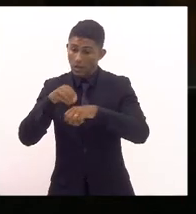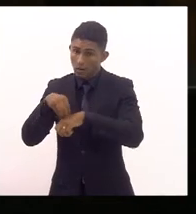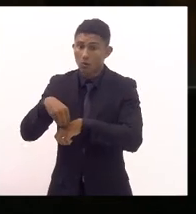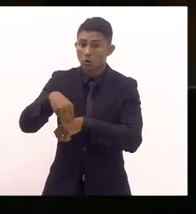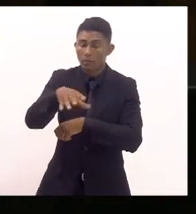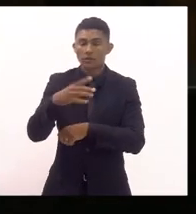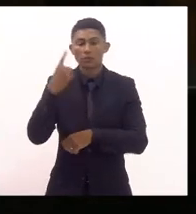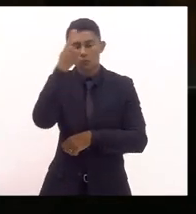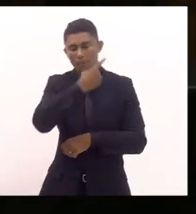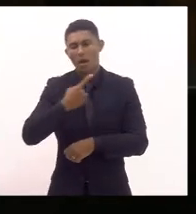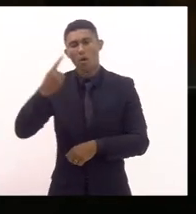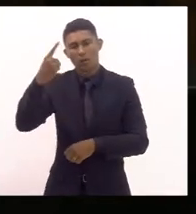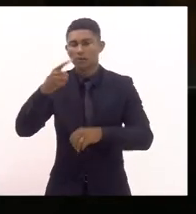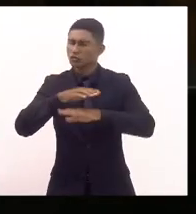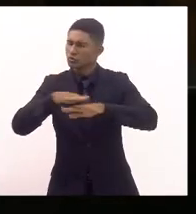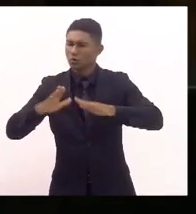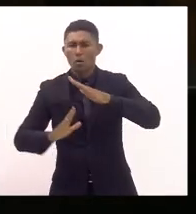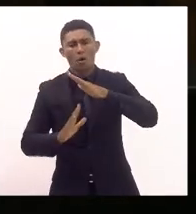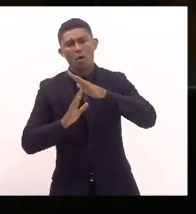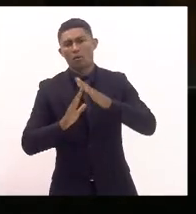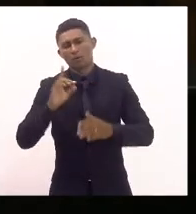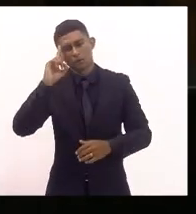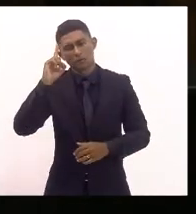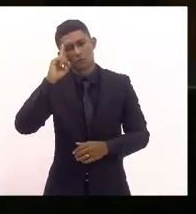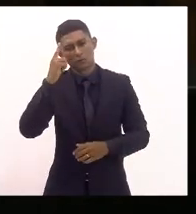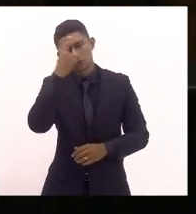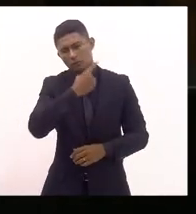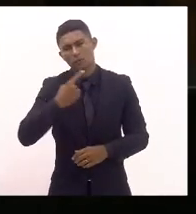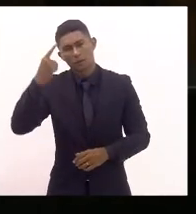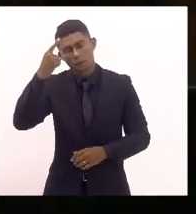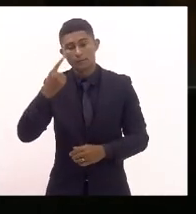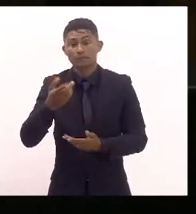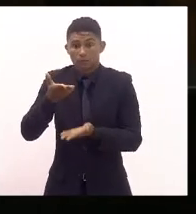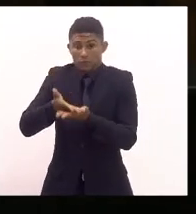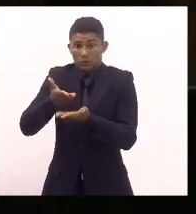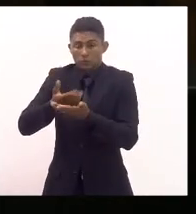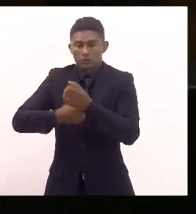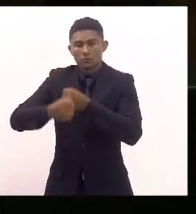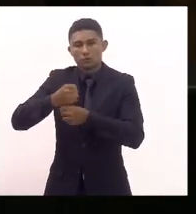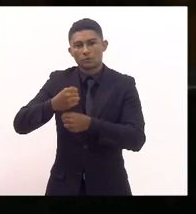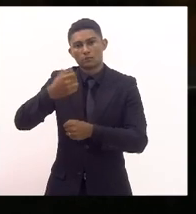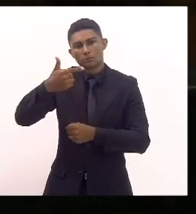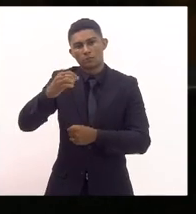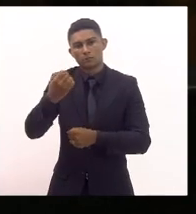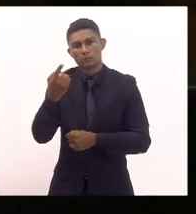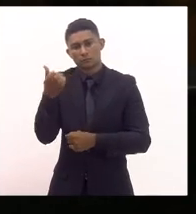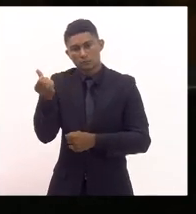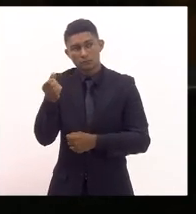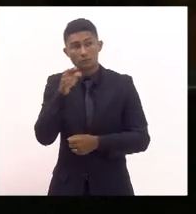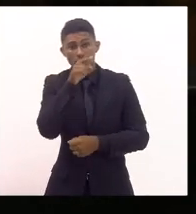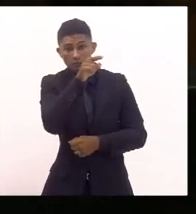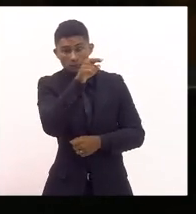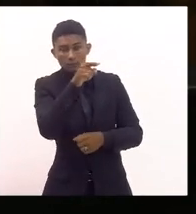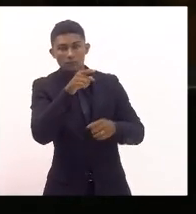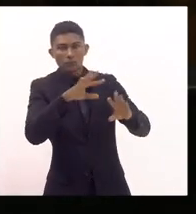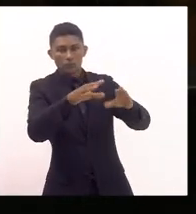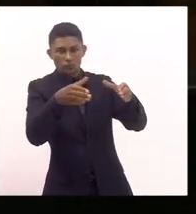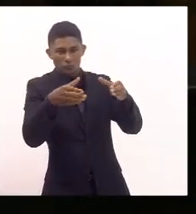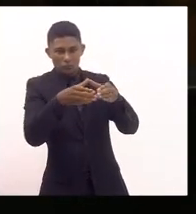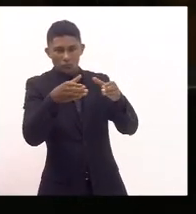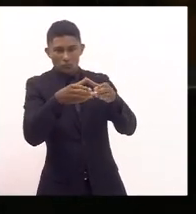uma hora diária no máximo um estudo de 2016 realizado pela academia americana de